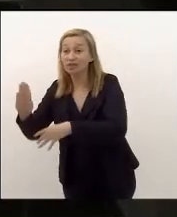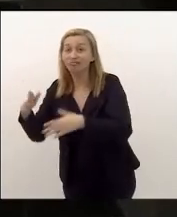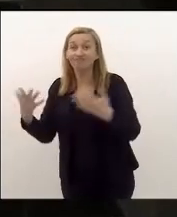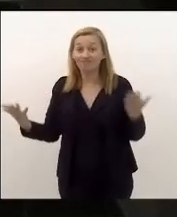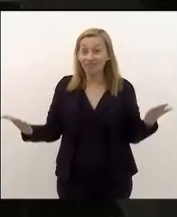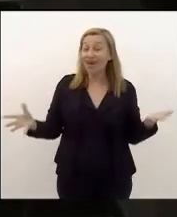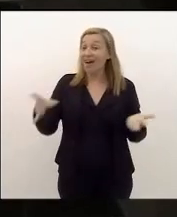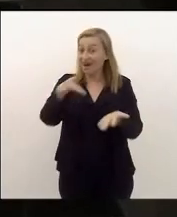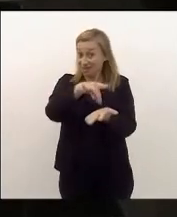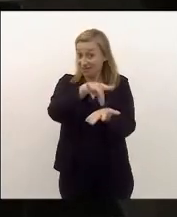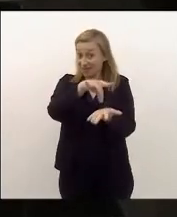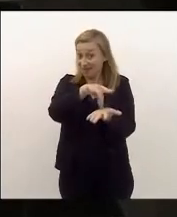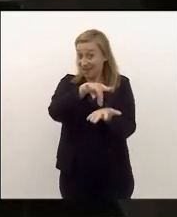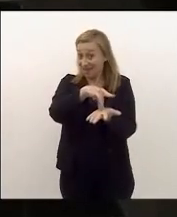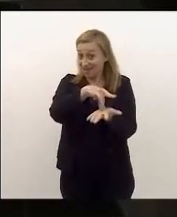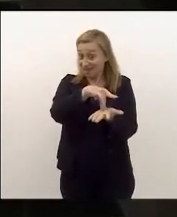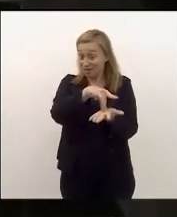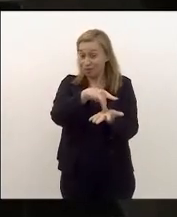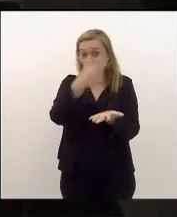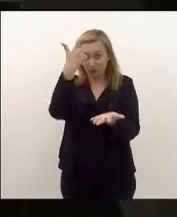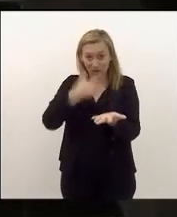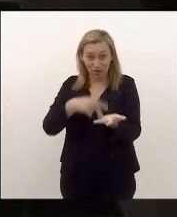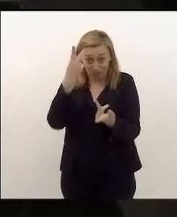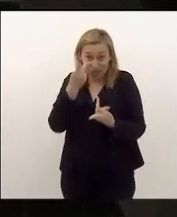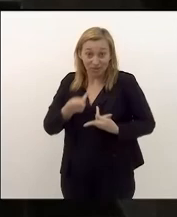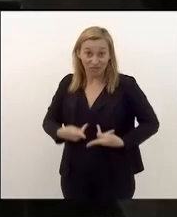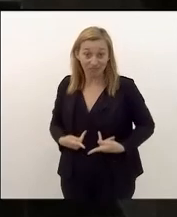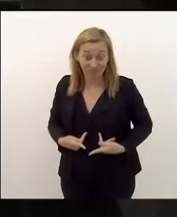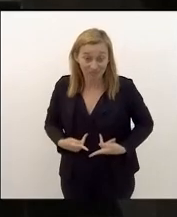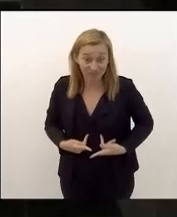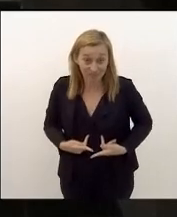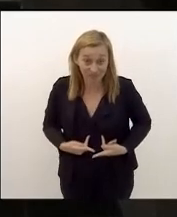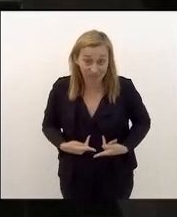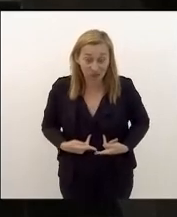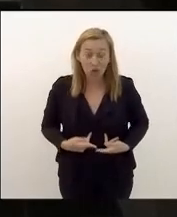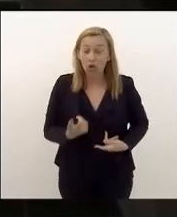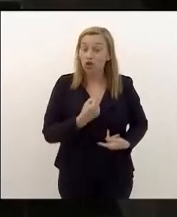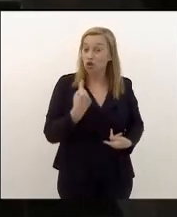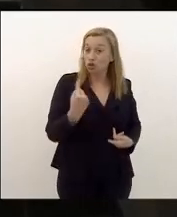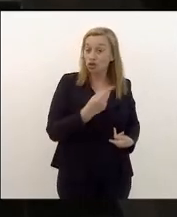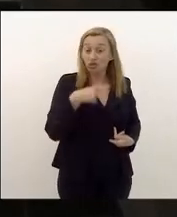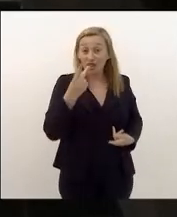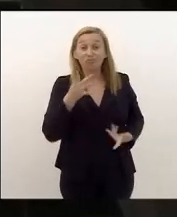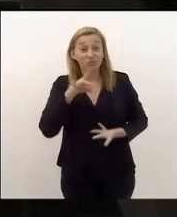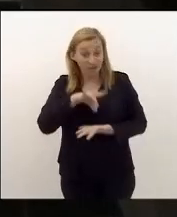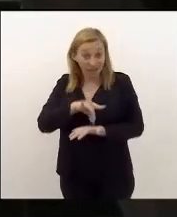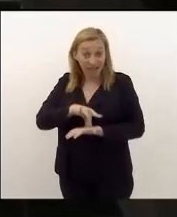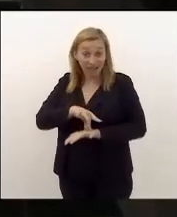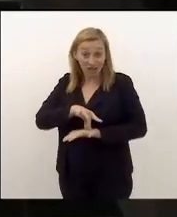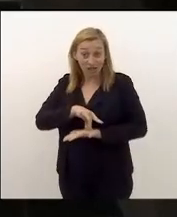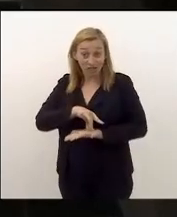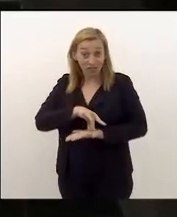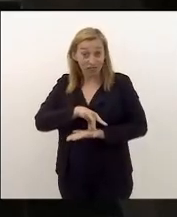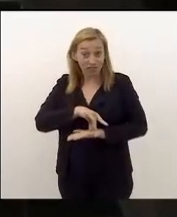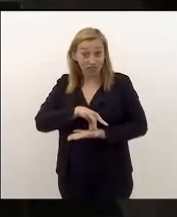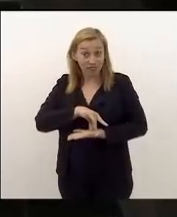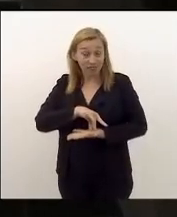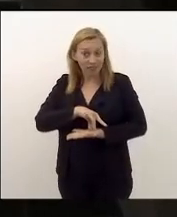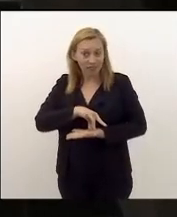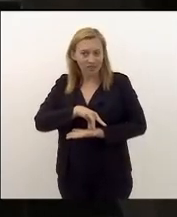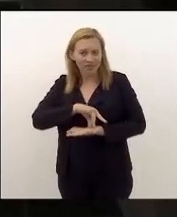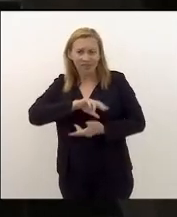a verdade do ser humano, aquilo que a gente chama verdade, tem